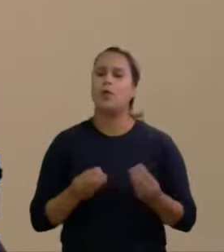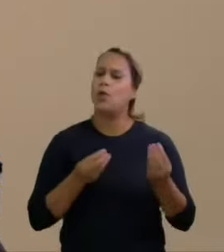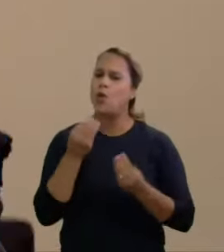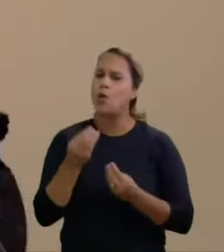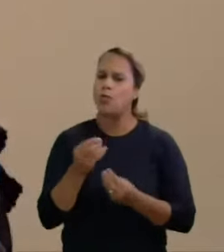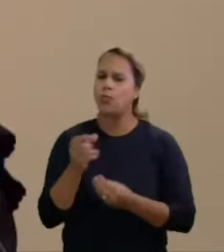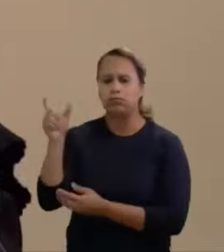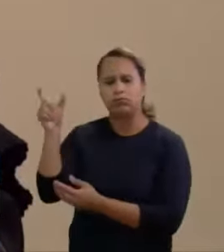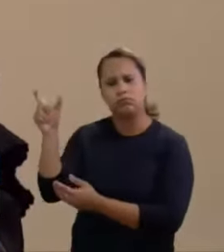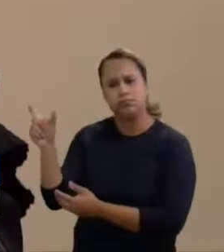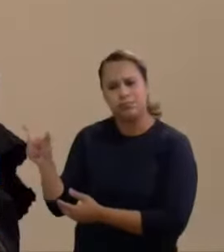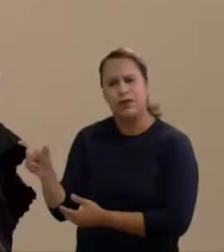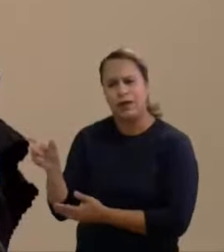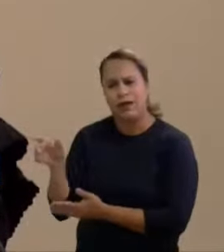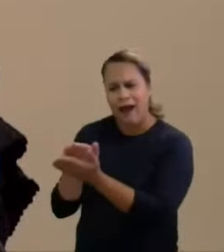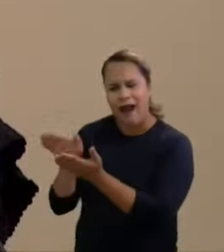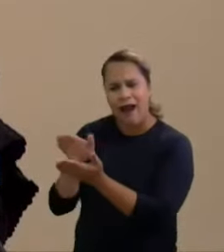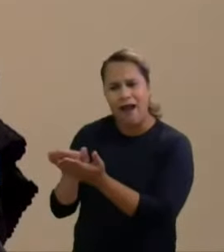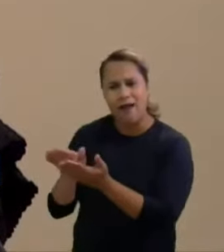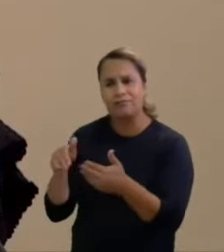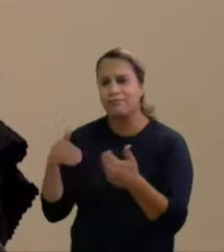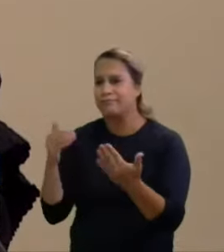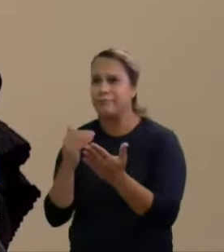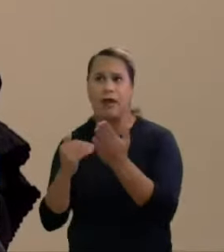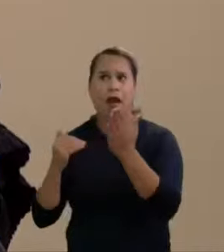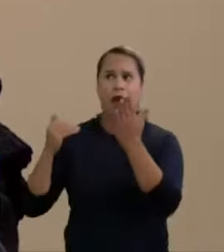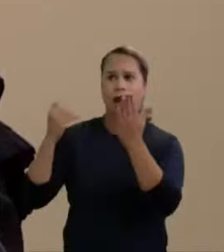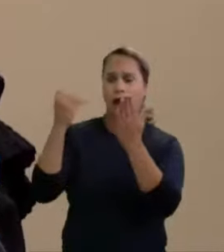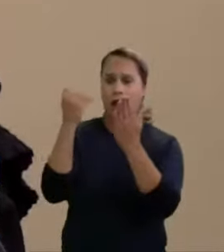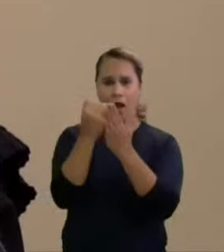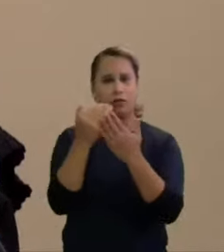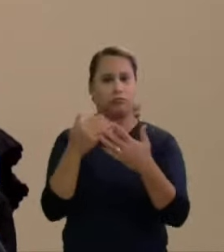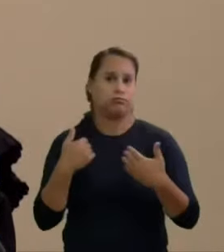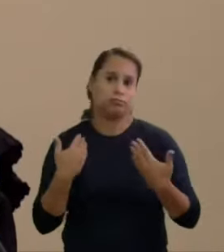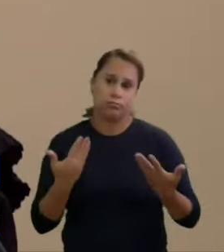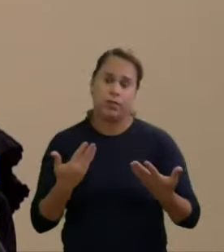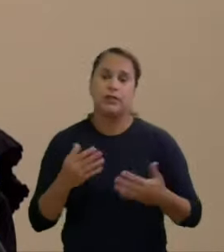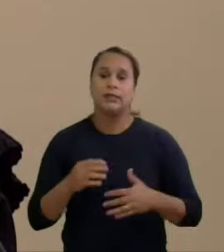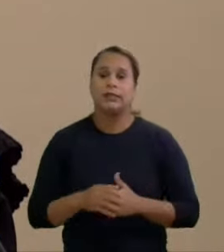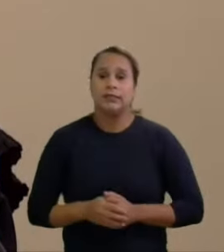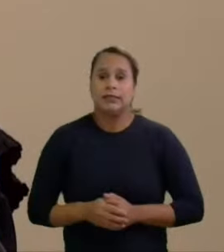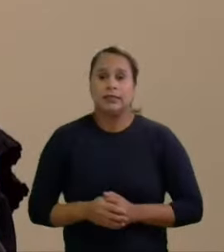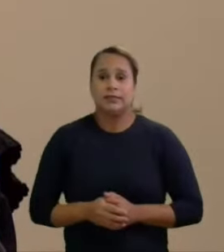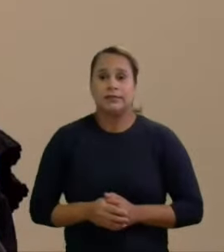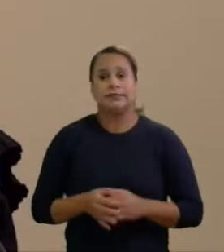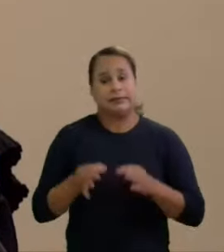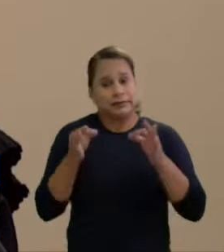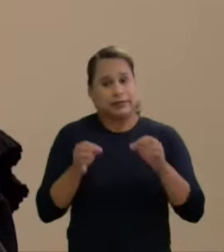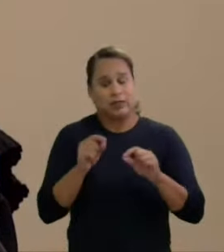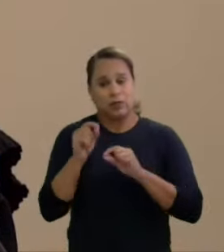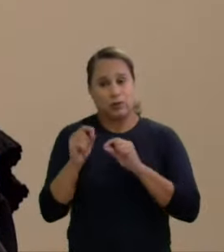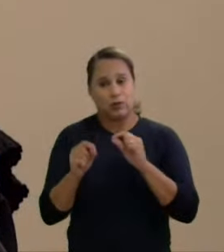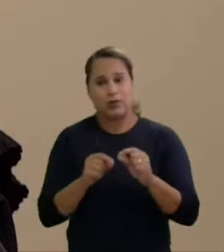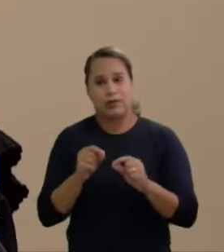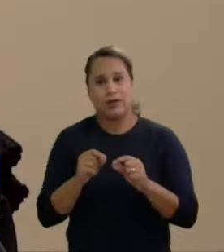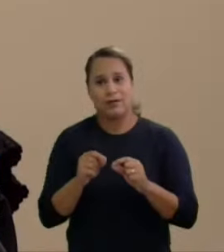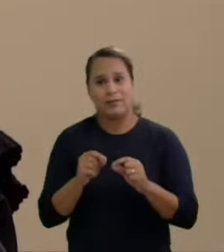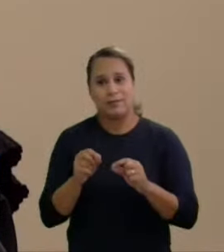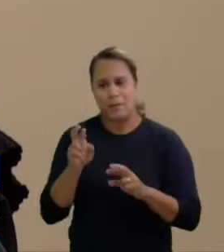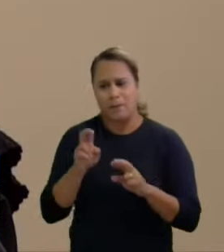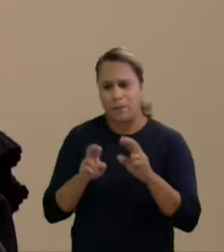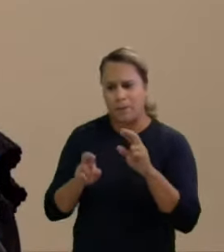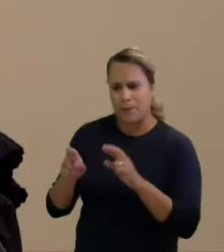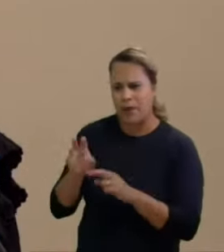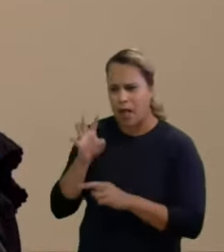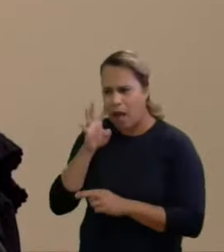investigados constituem outlier ou ponto fora da curva sendo certo que para apuração do ilícito Eleitoral de abuso de poder